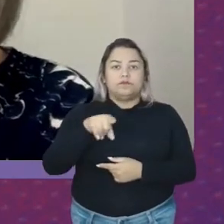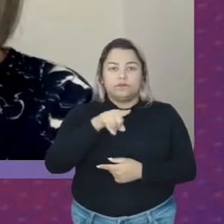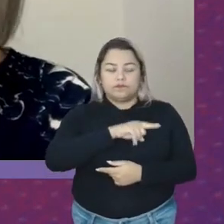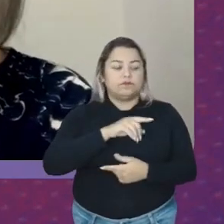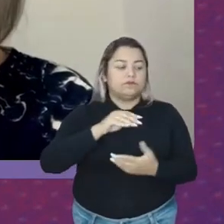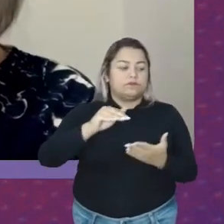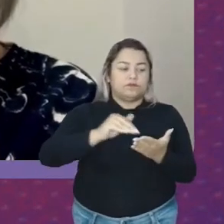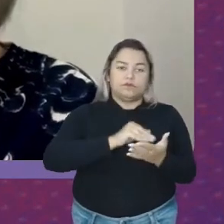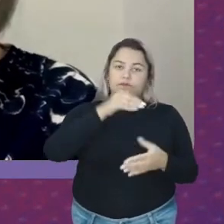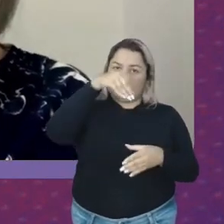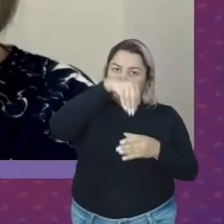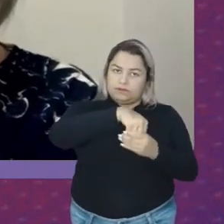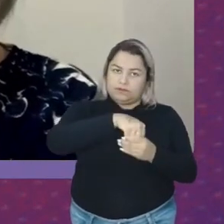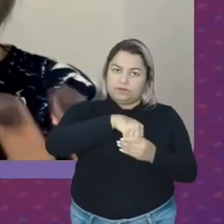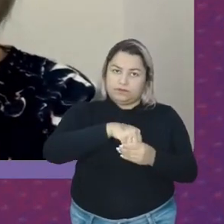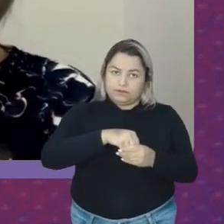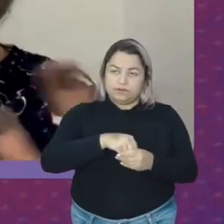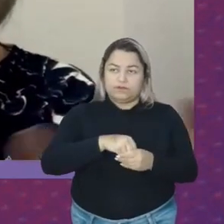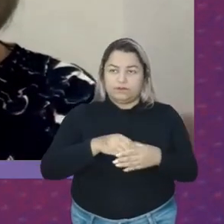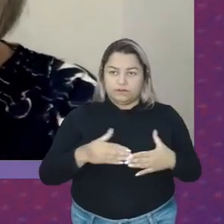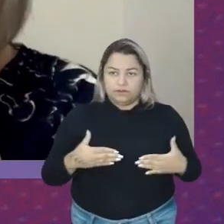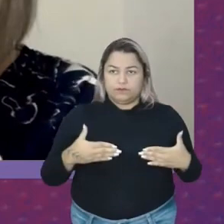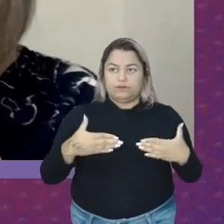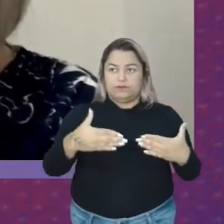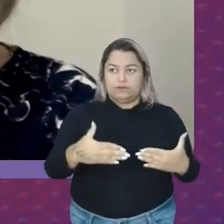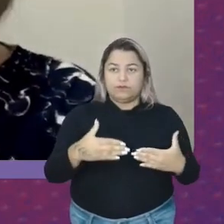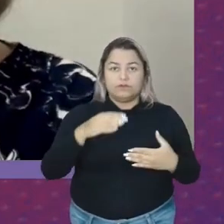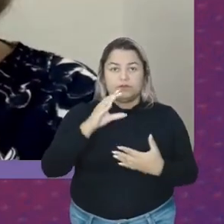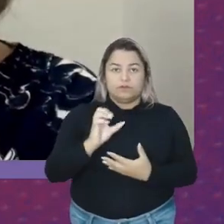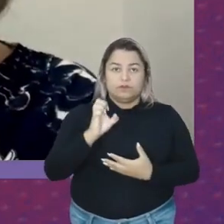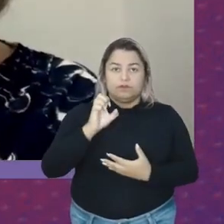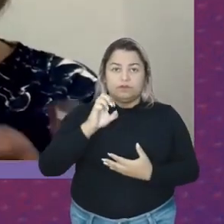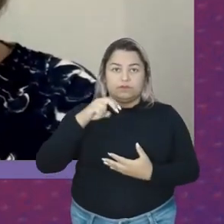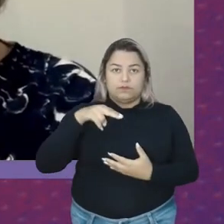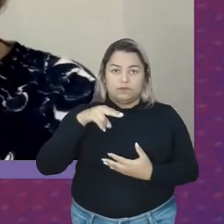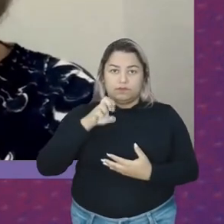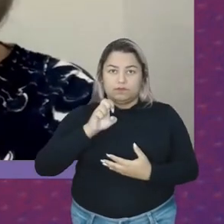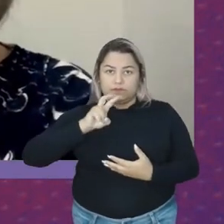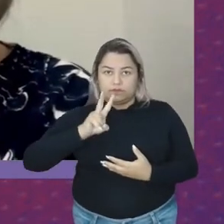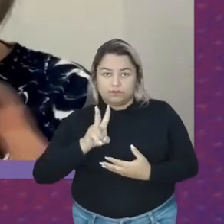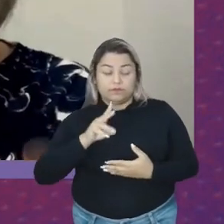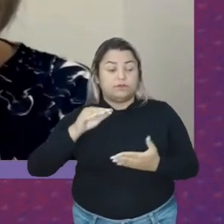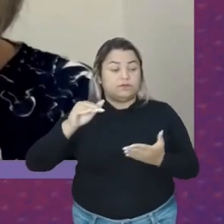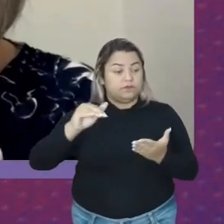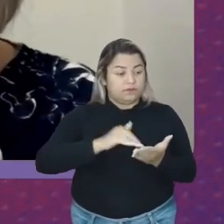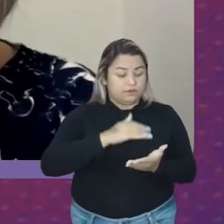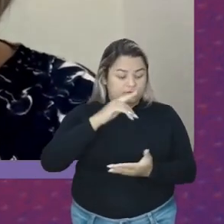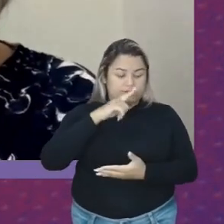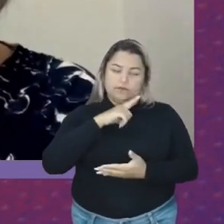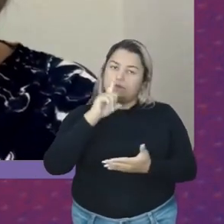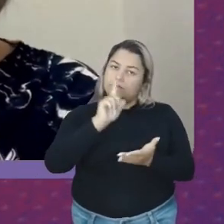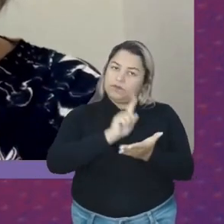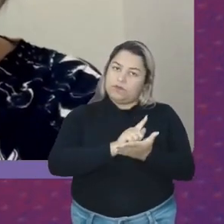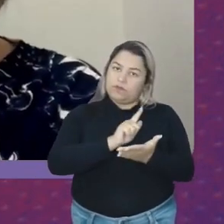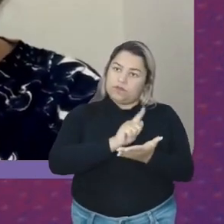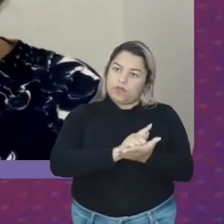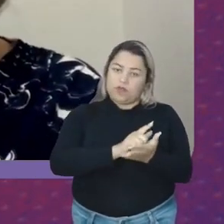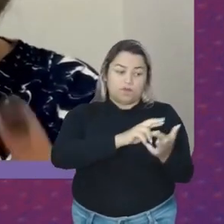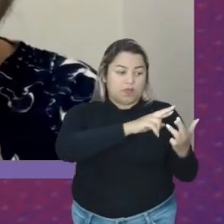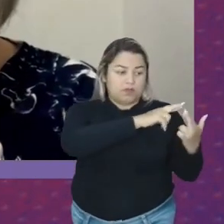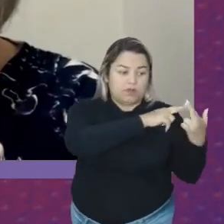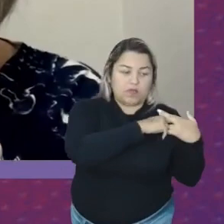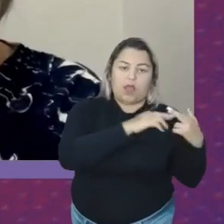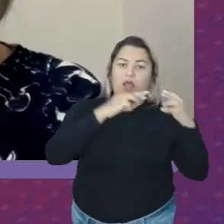secretaria, dentro aqui do Ministério, como CENEV. E a secretaria tem o papel, tem